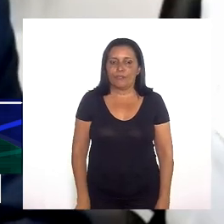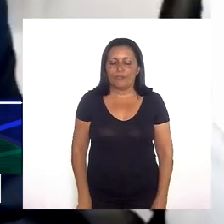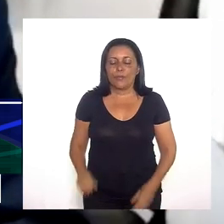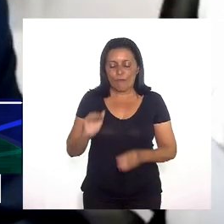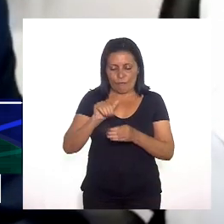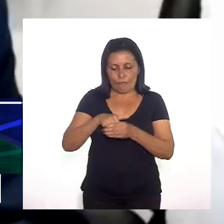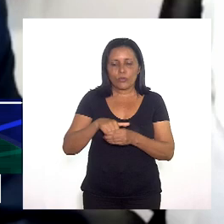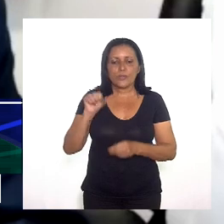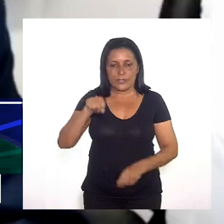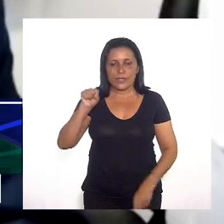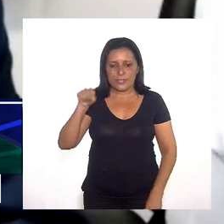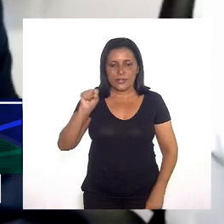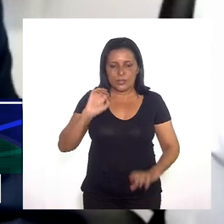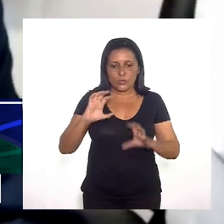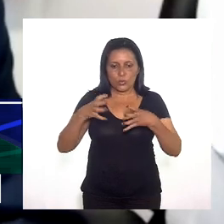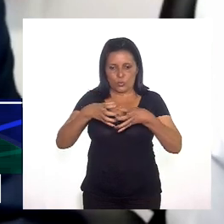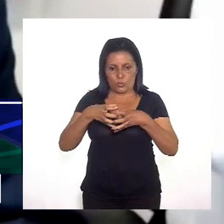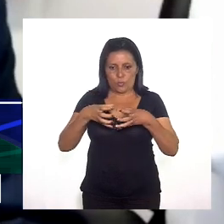Votou sim no grupo.